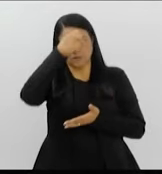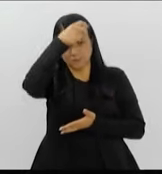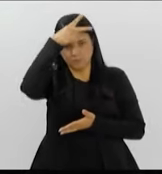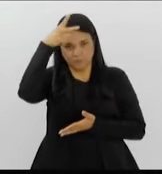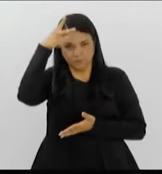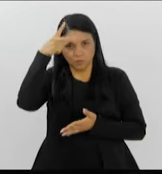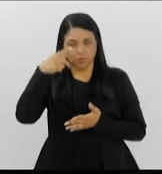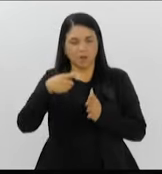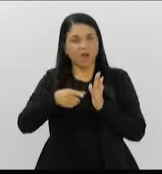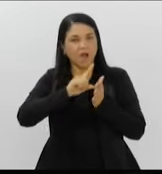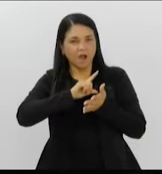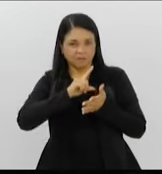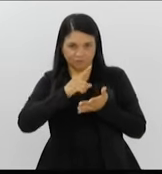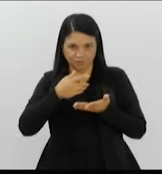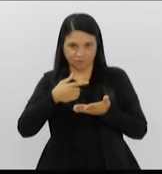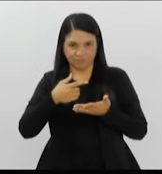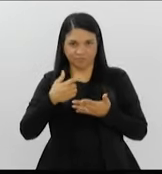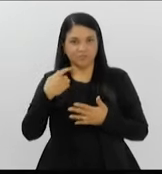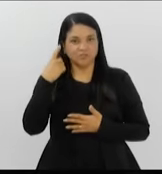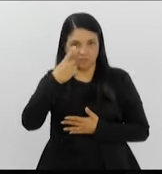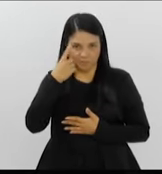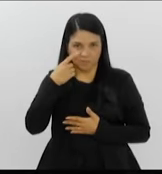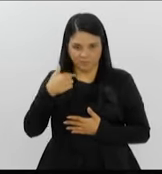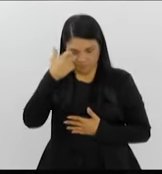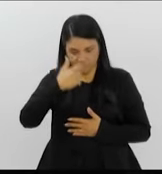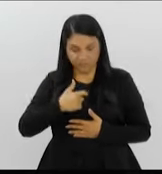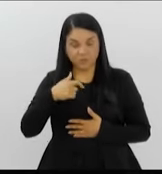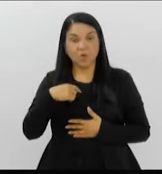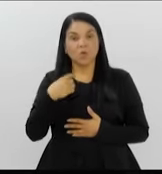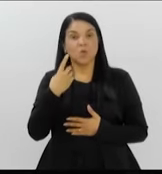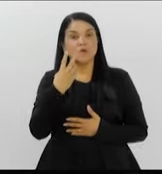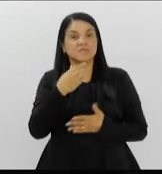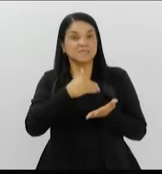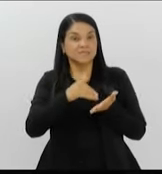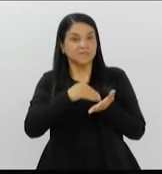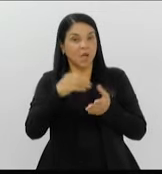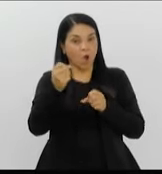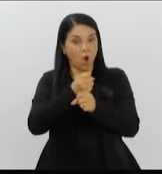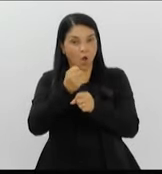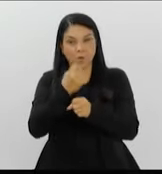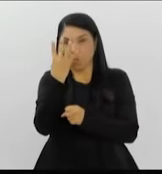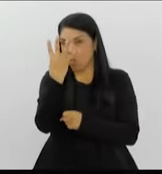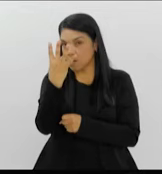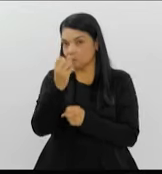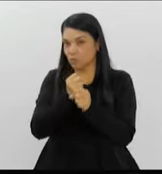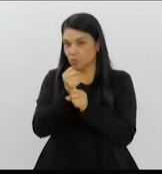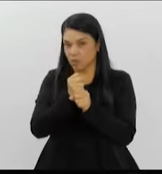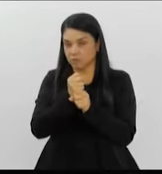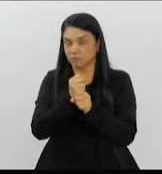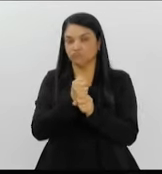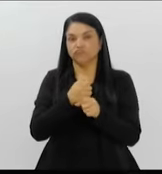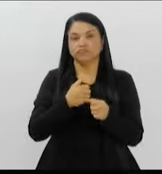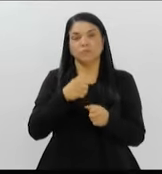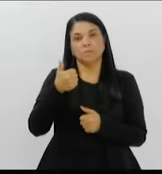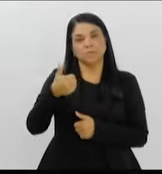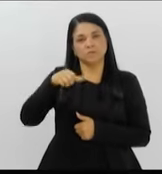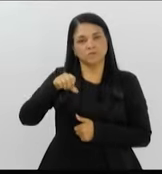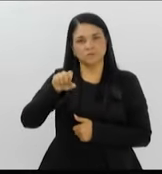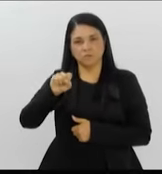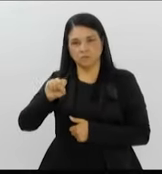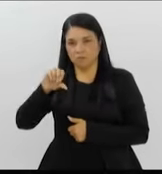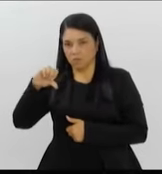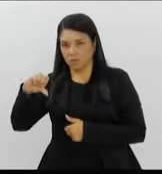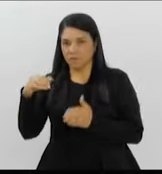deputado. Fui secretário de obras 4 anos, de 89 e 92, e